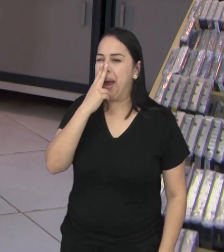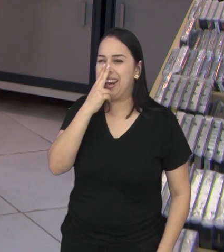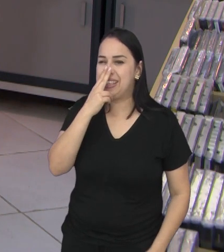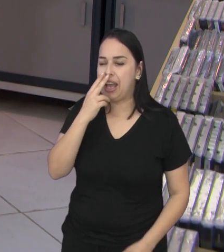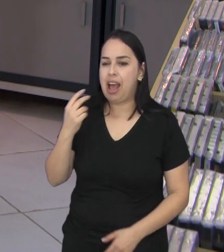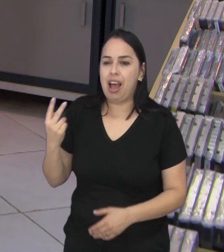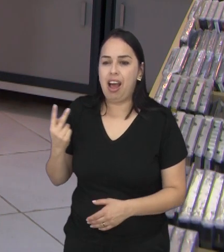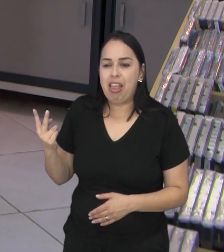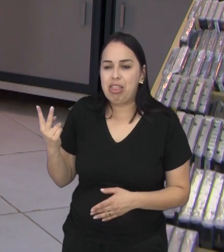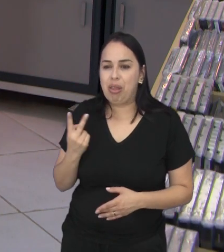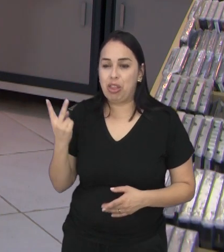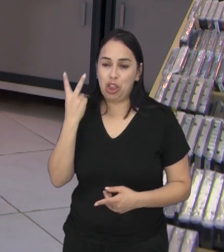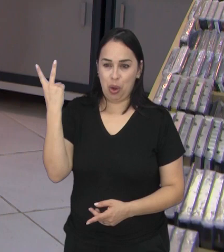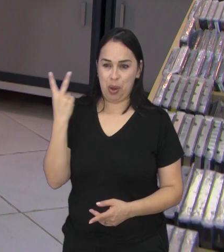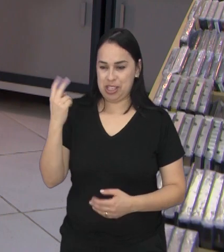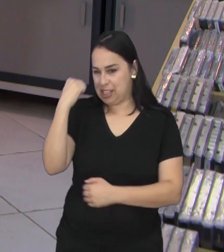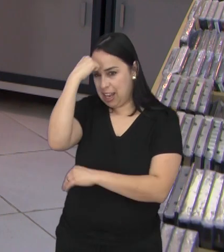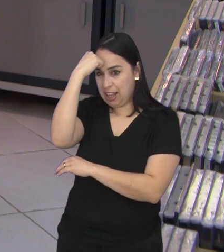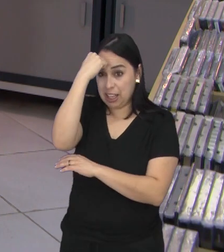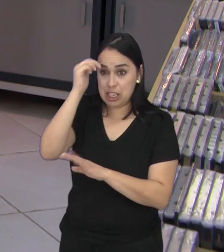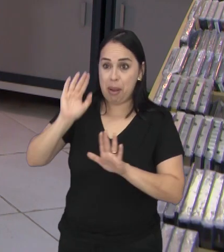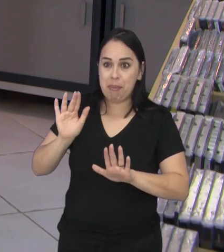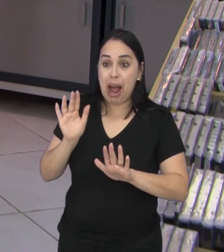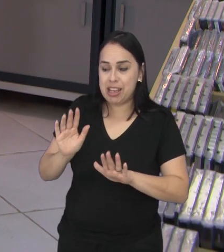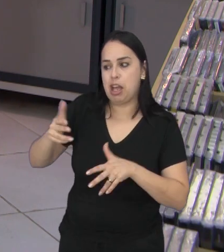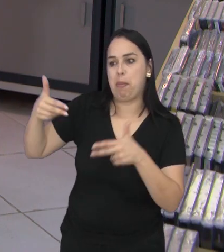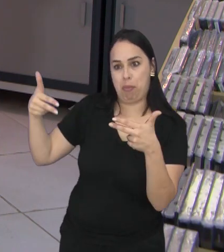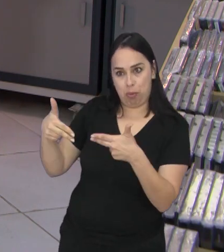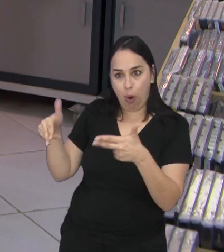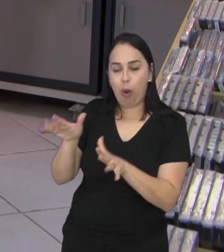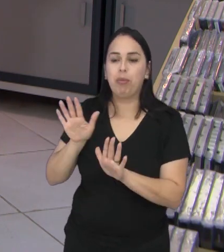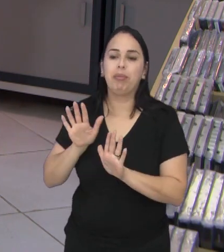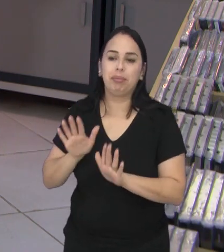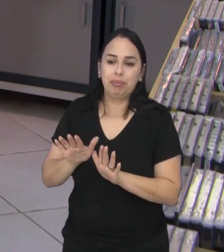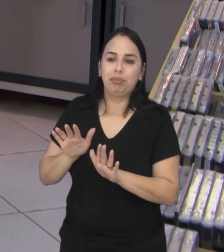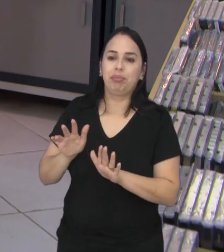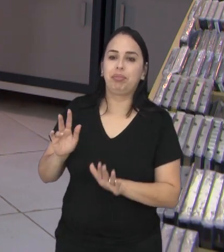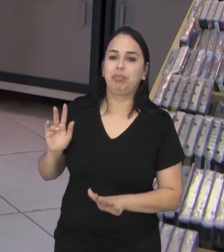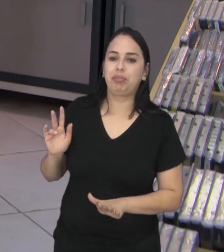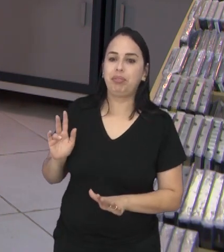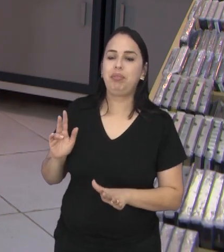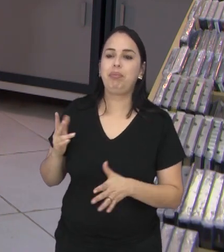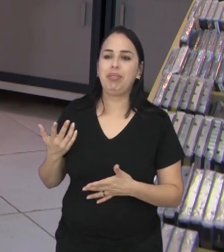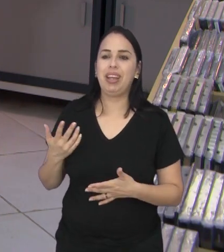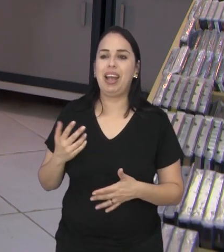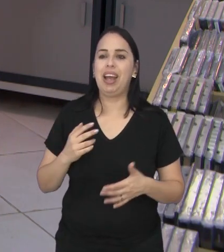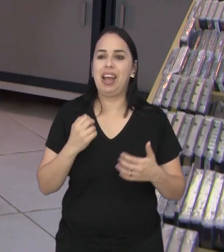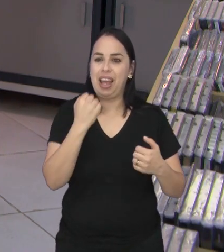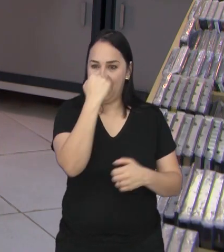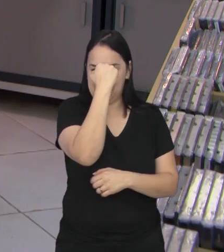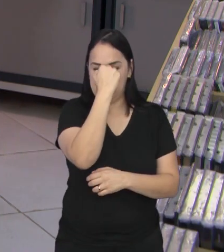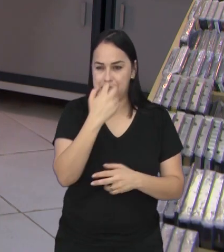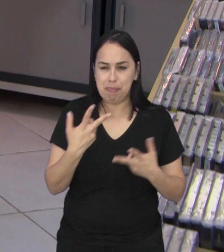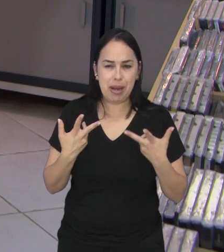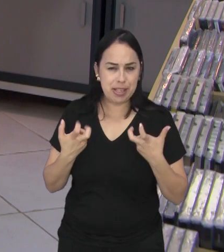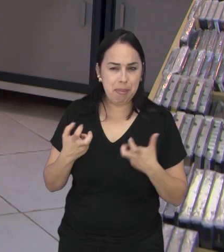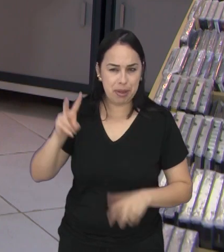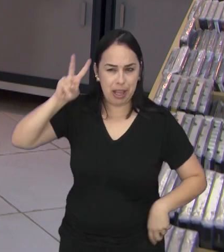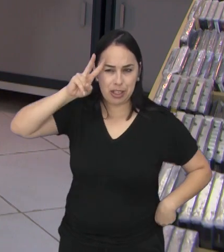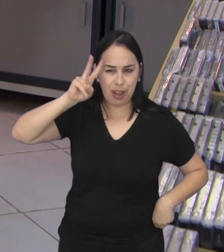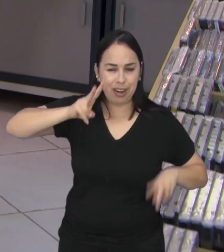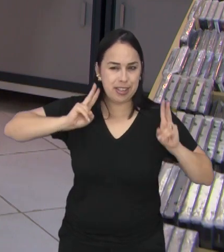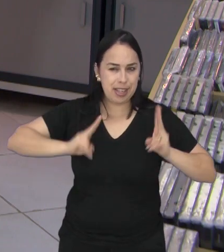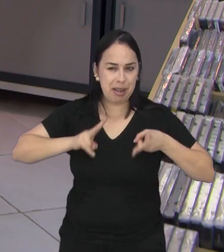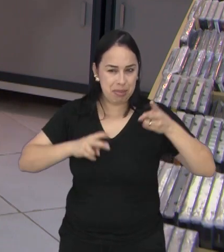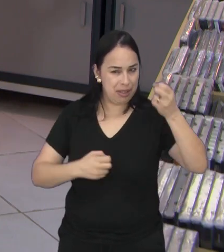gente fala, dupla sertaneja. Aí depois com a entrada da Dani... Desde trás, a dupla sertaneja. Aí virou eu e esse negócio do sertanejo então. na minha vida.